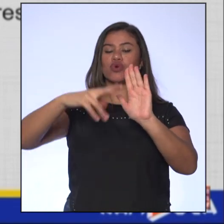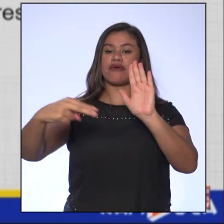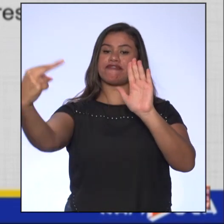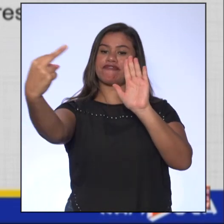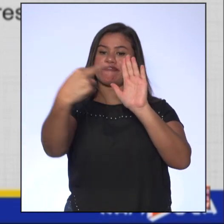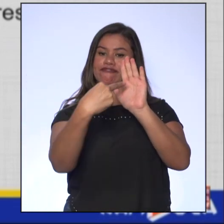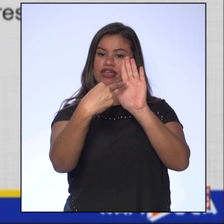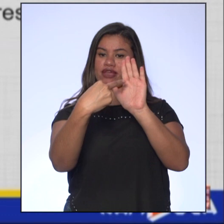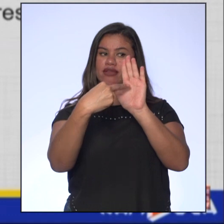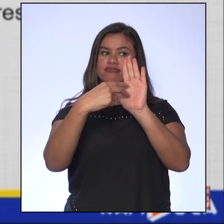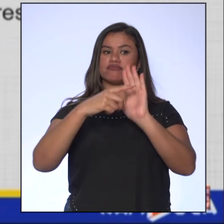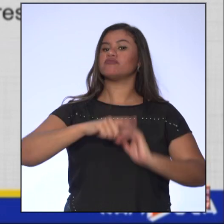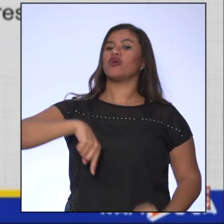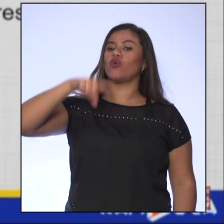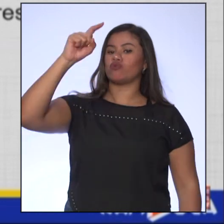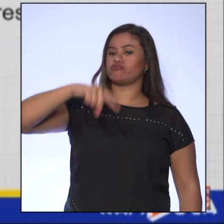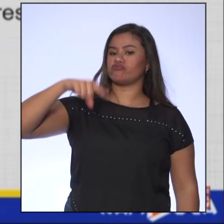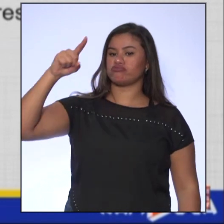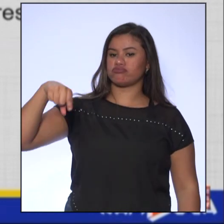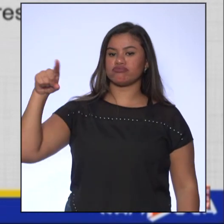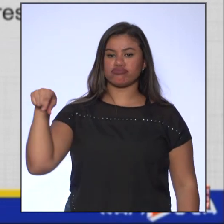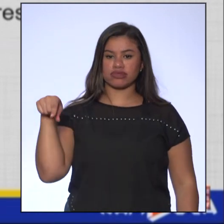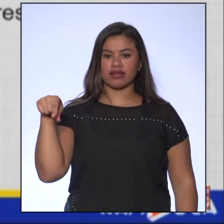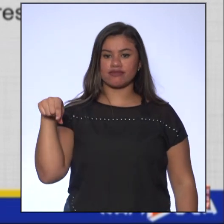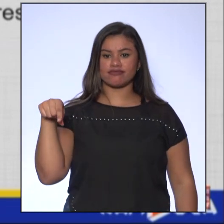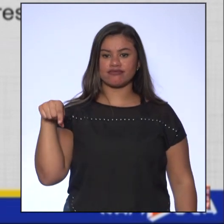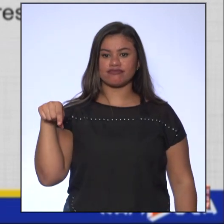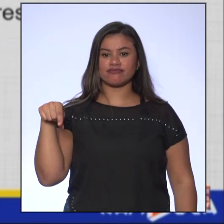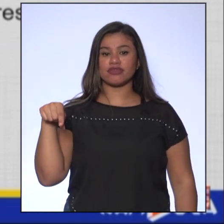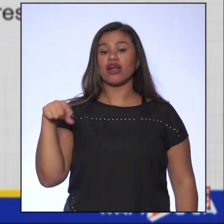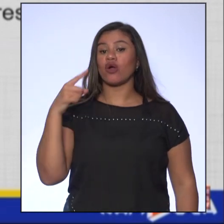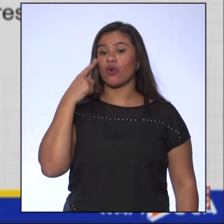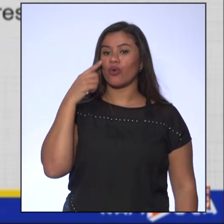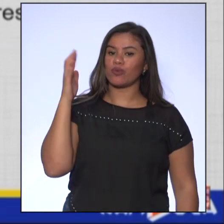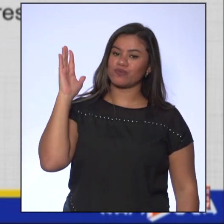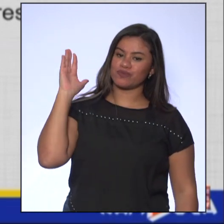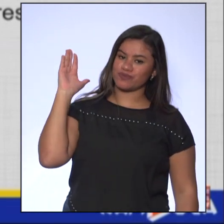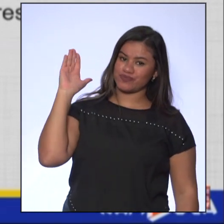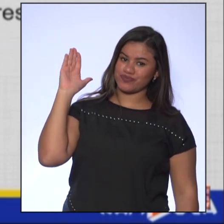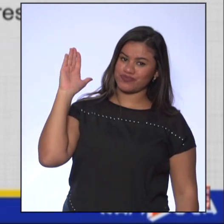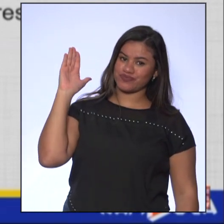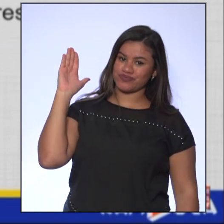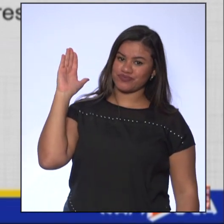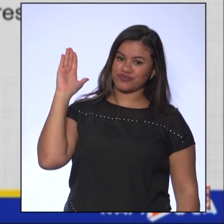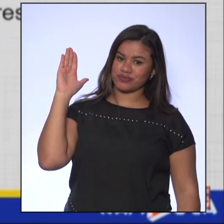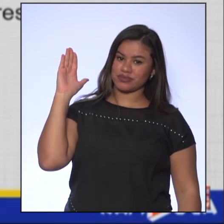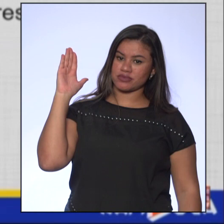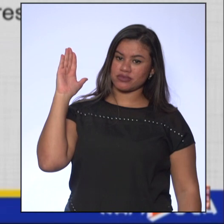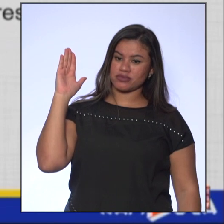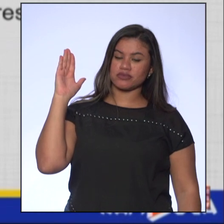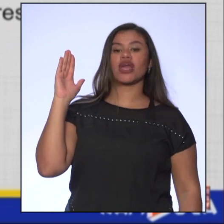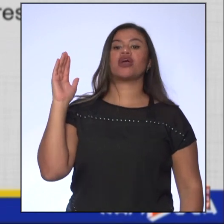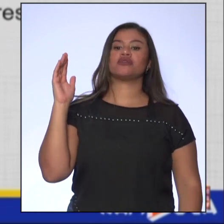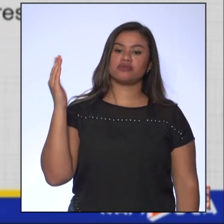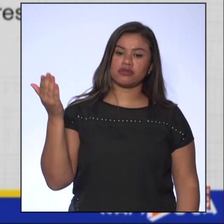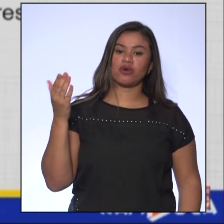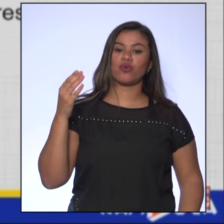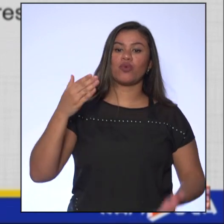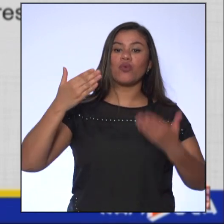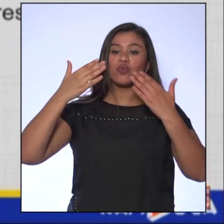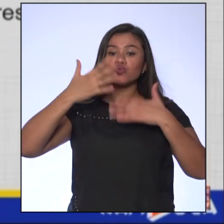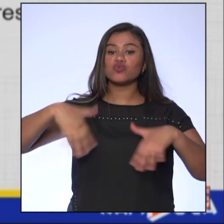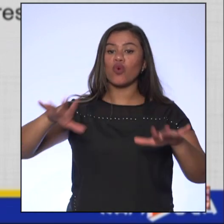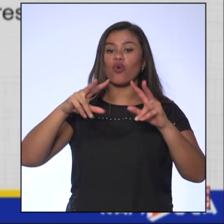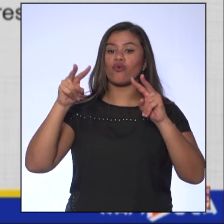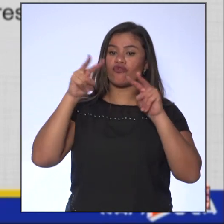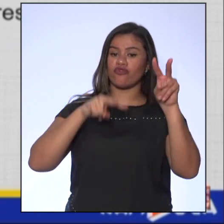mostrado a seguir. Então, eu tenho um gráfico aí, observe bem esse nosso gráfico aí. Resolveu colocar à vista do público o